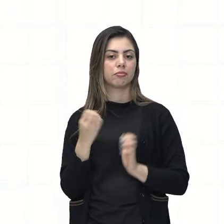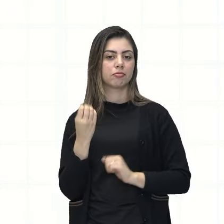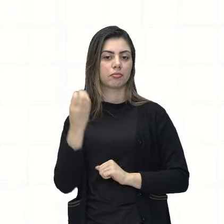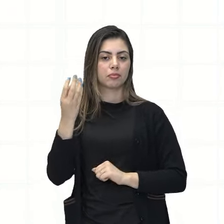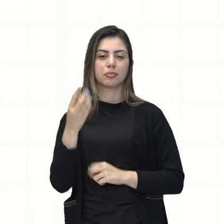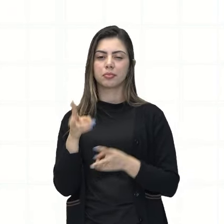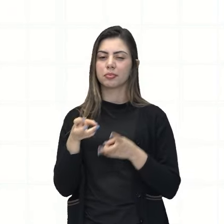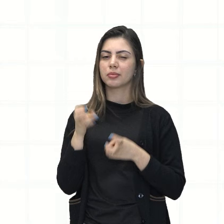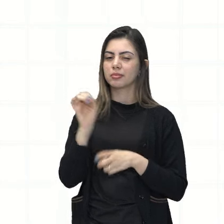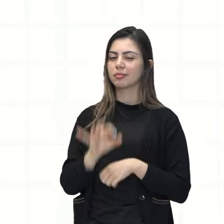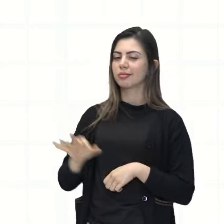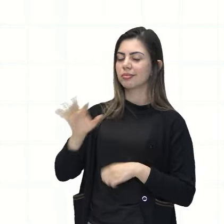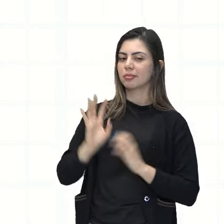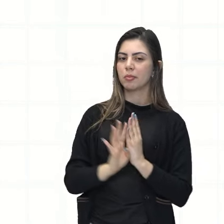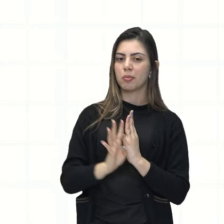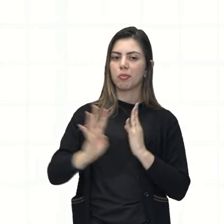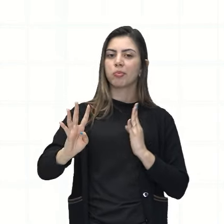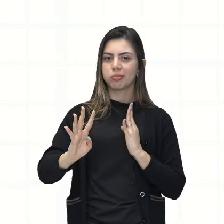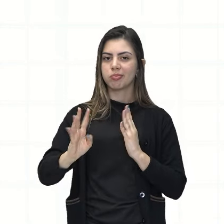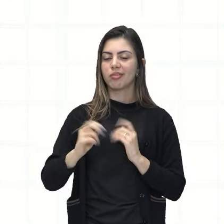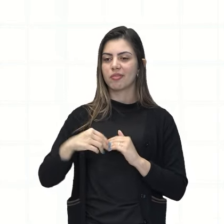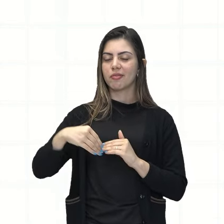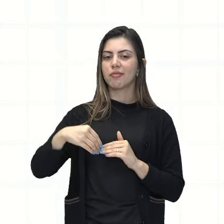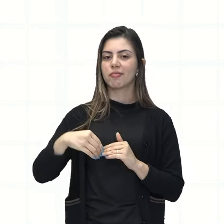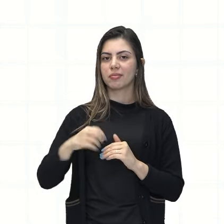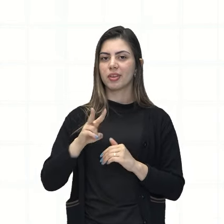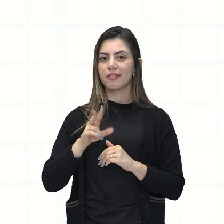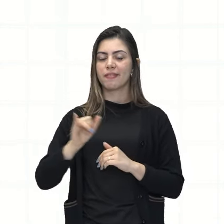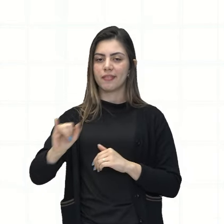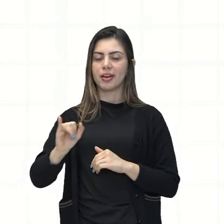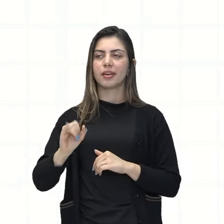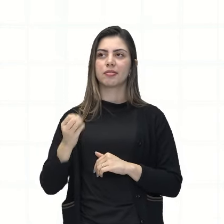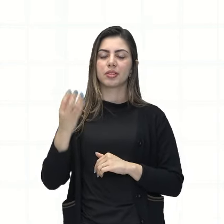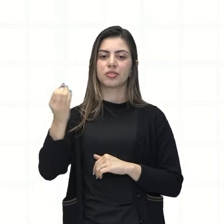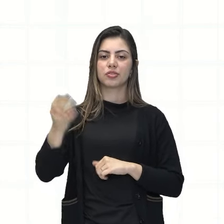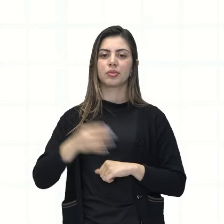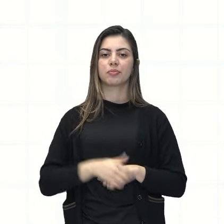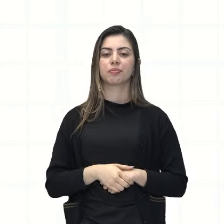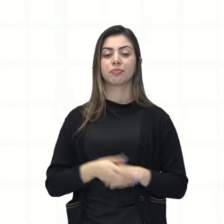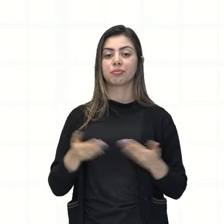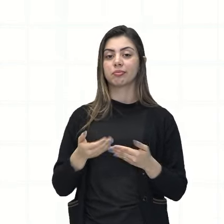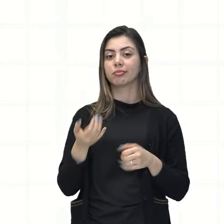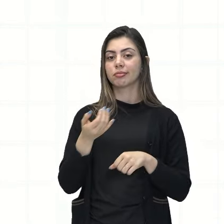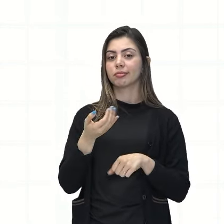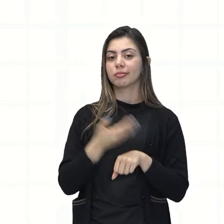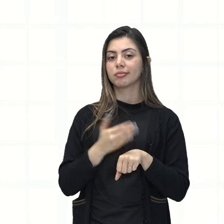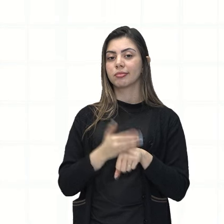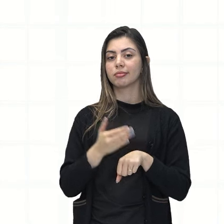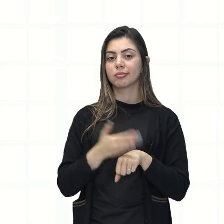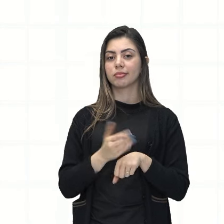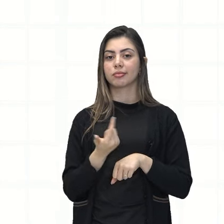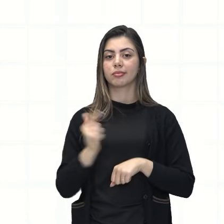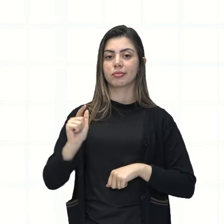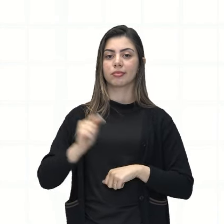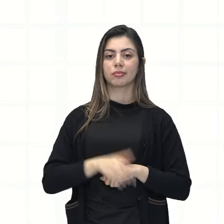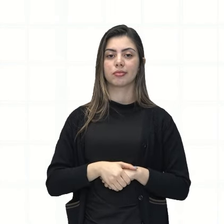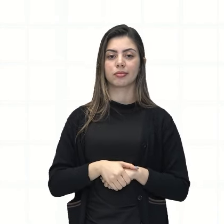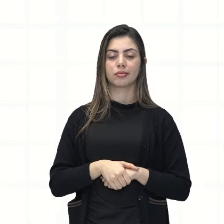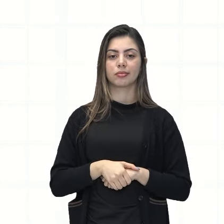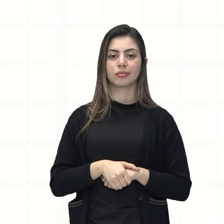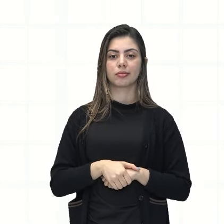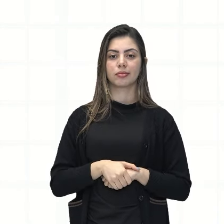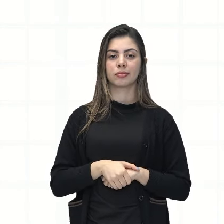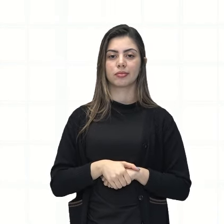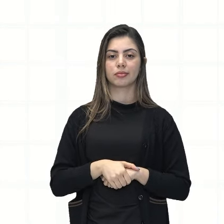né, para embarcar, ok? E vamos exercitar mais um pouquinho com going to? Acompanhe comigo.